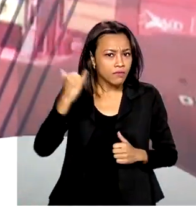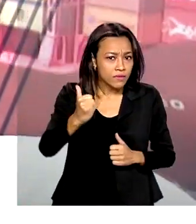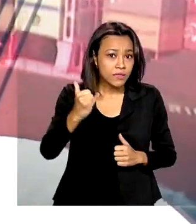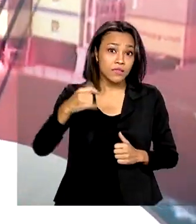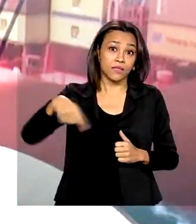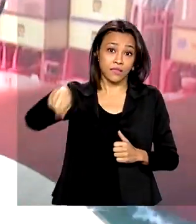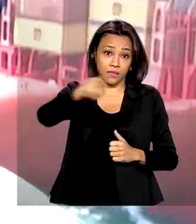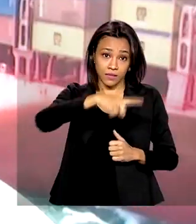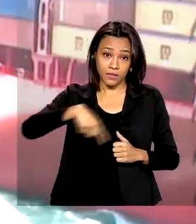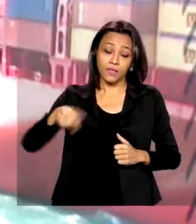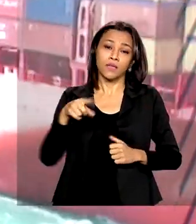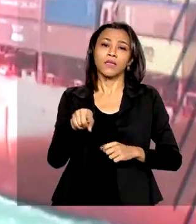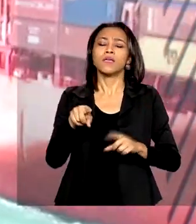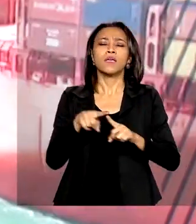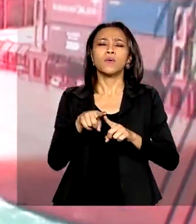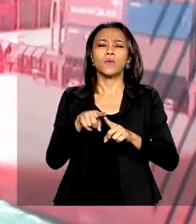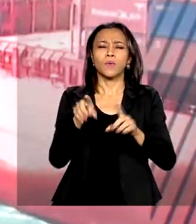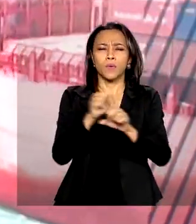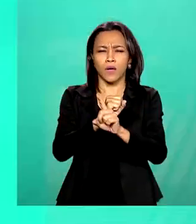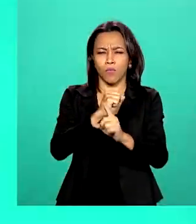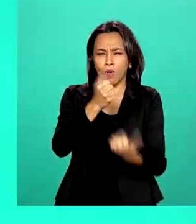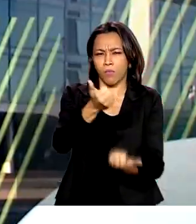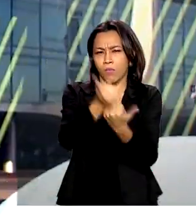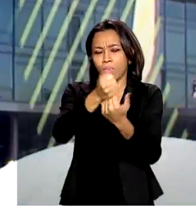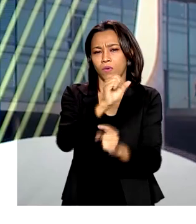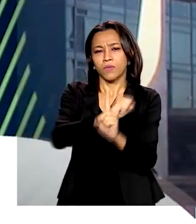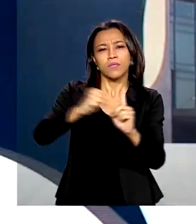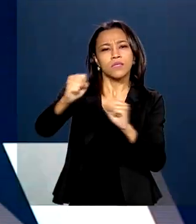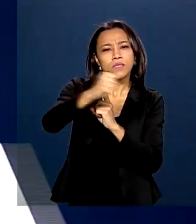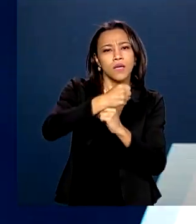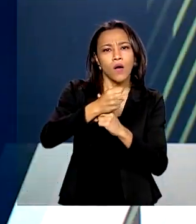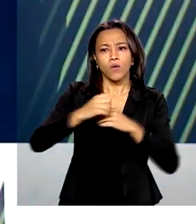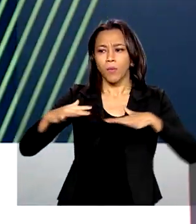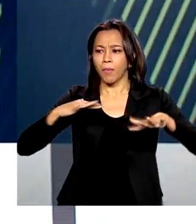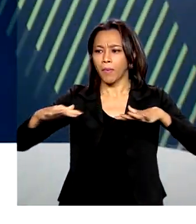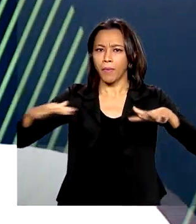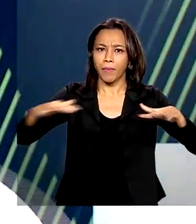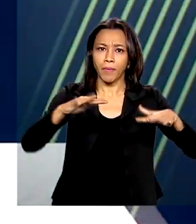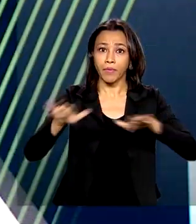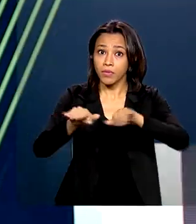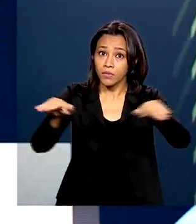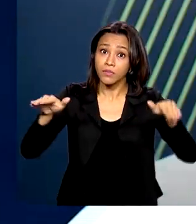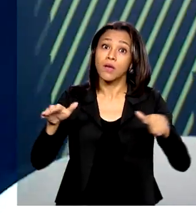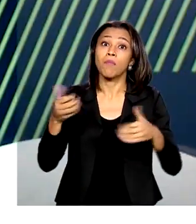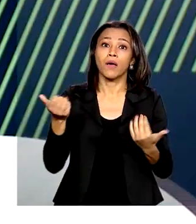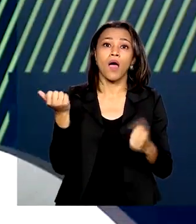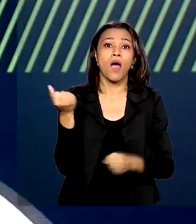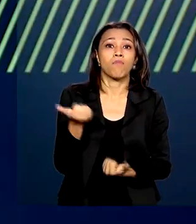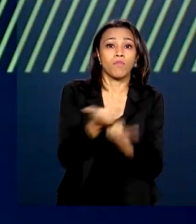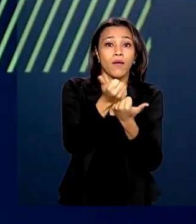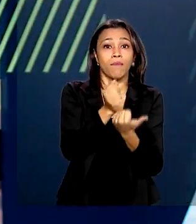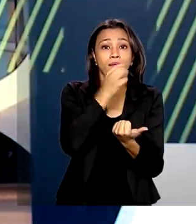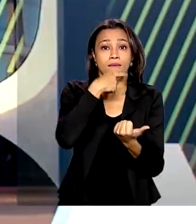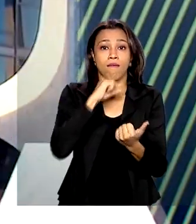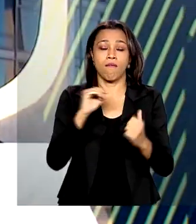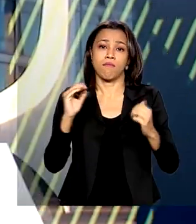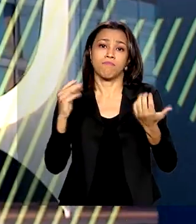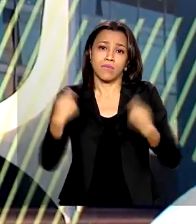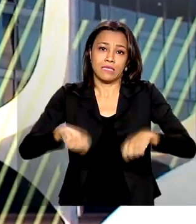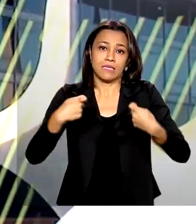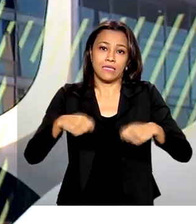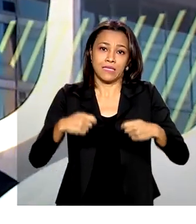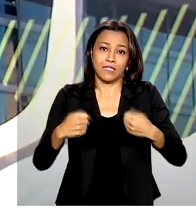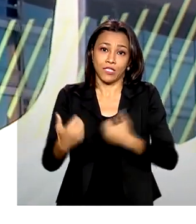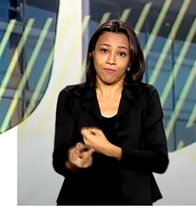rede do sistema único de assistência social esteja mobilizada para garantir abrigo temporário a quem precisa além disso